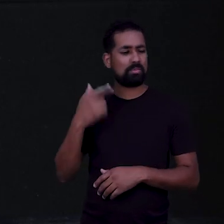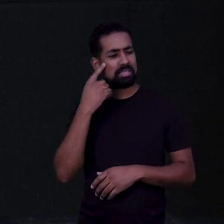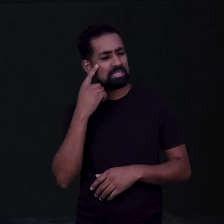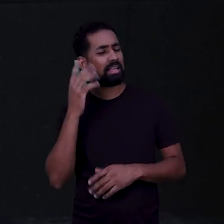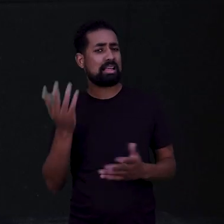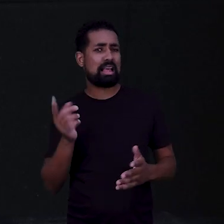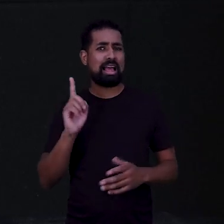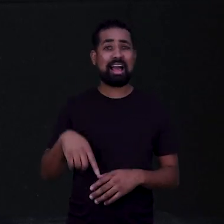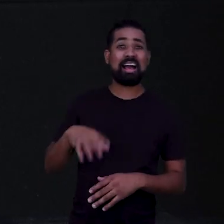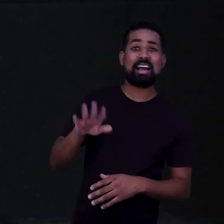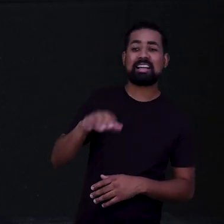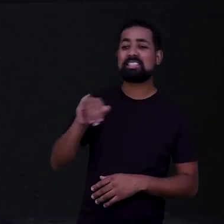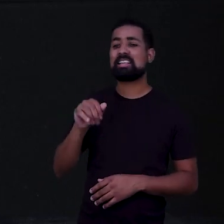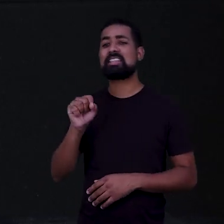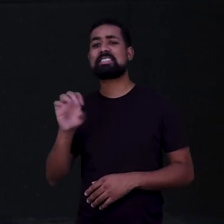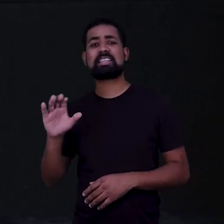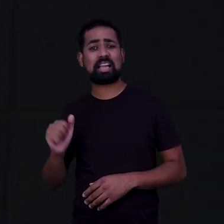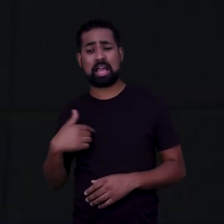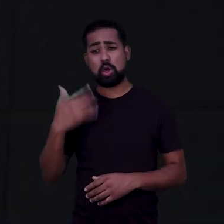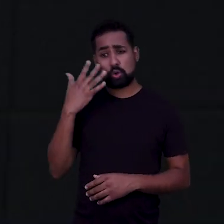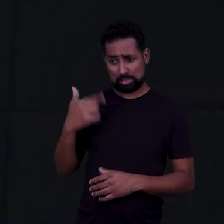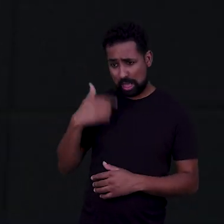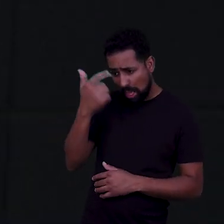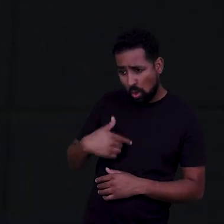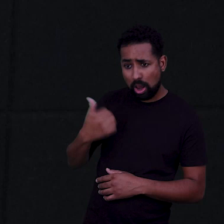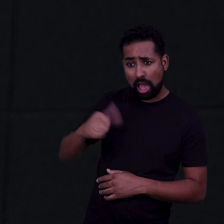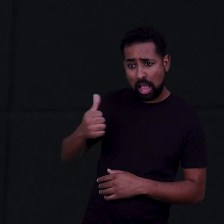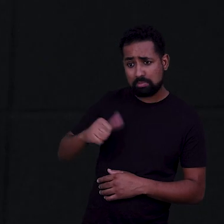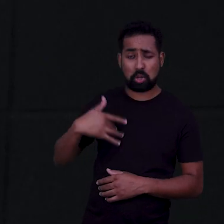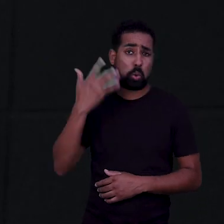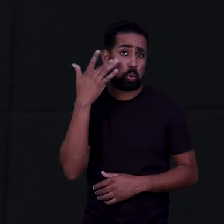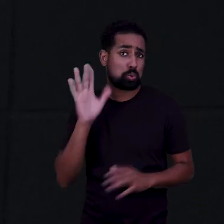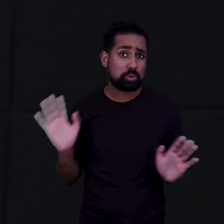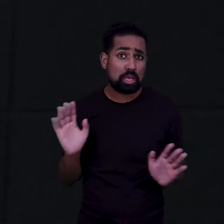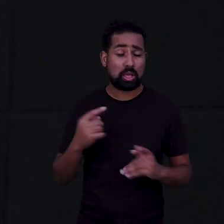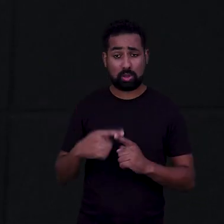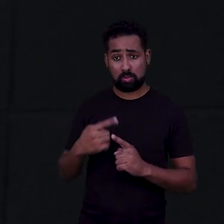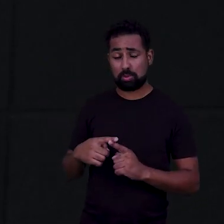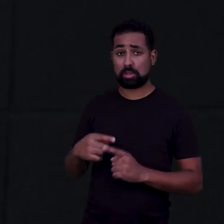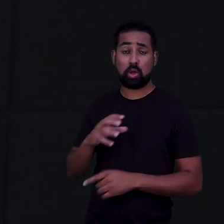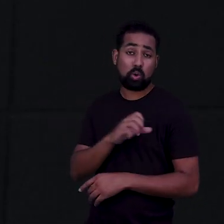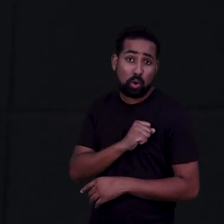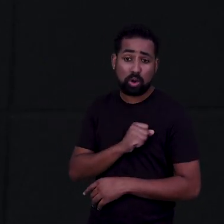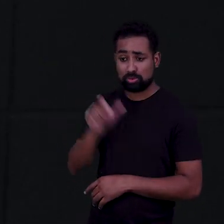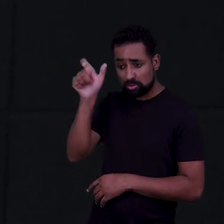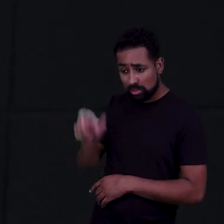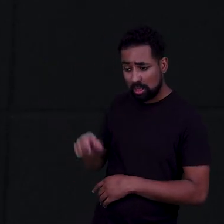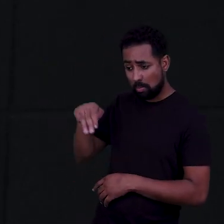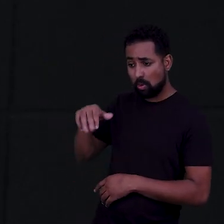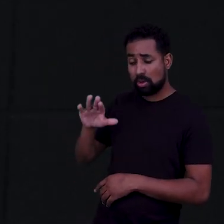que todo mundo fala: ah, você já é lésbica? Eu não sei se eu sou lésbica, porque eu gosto